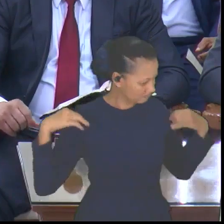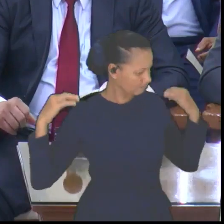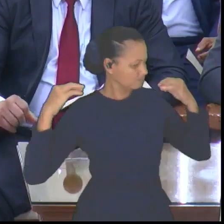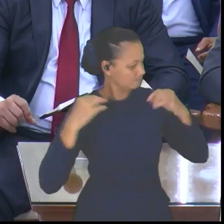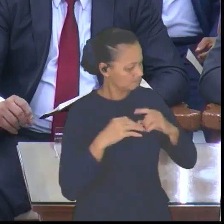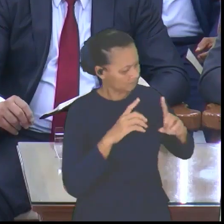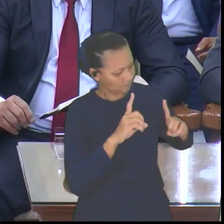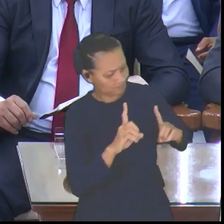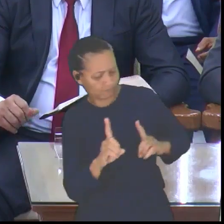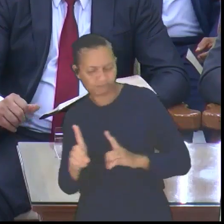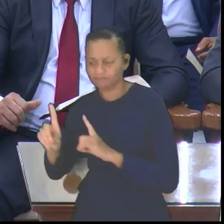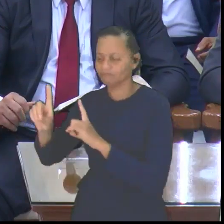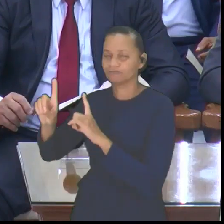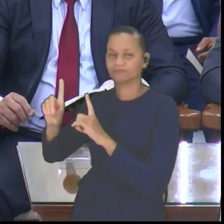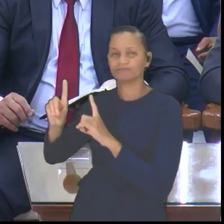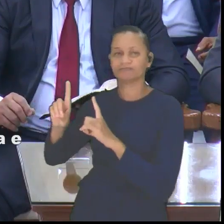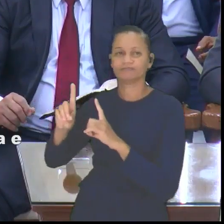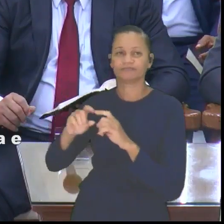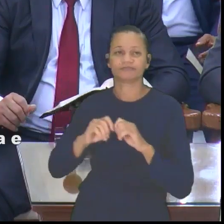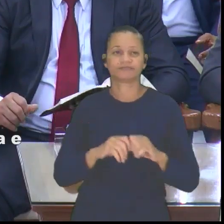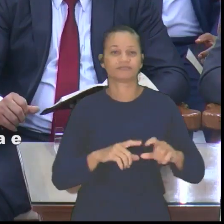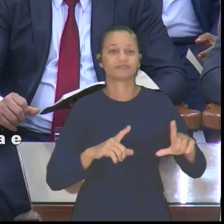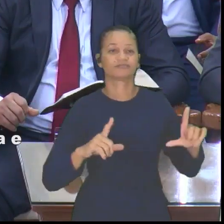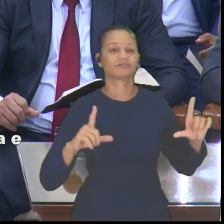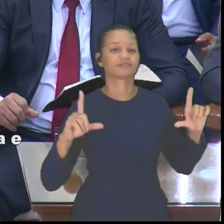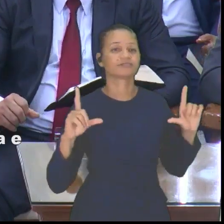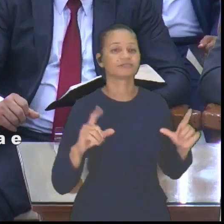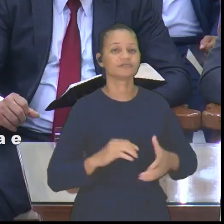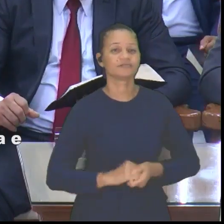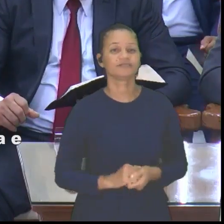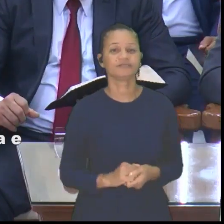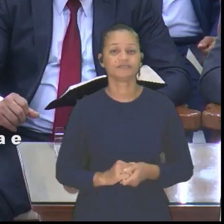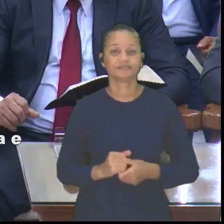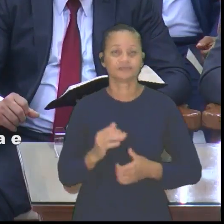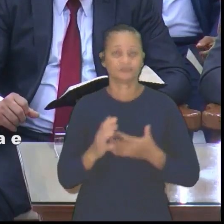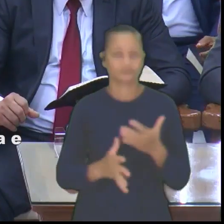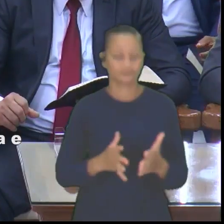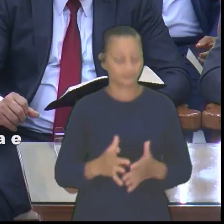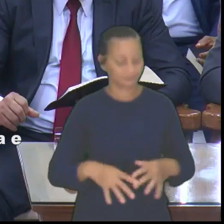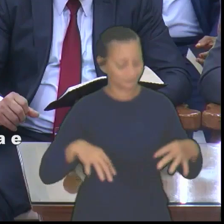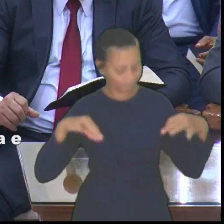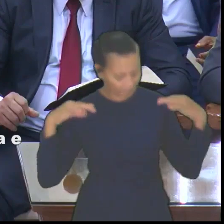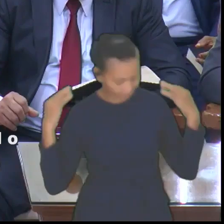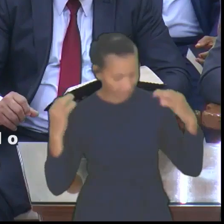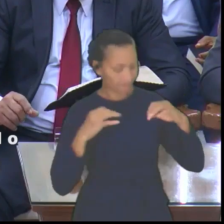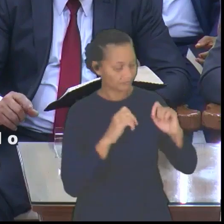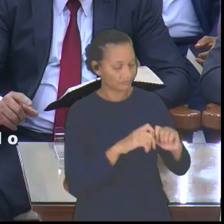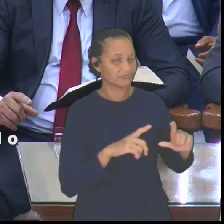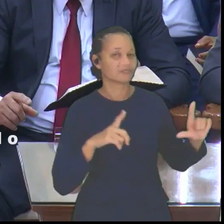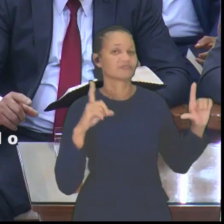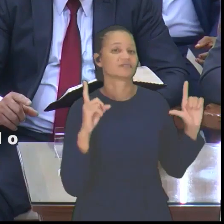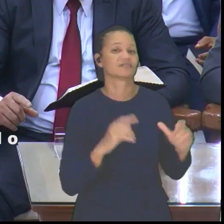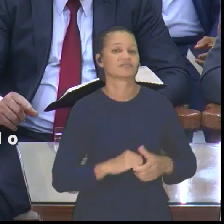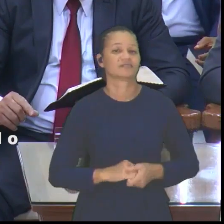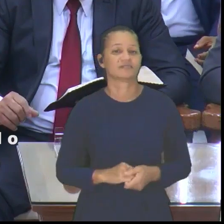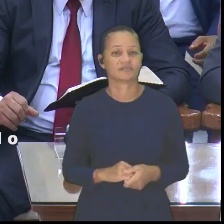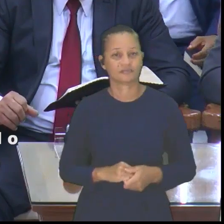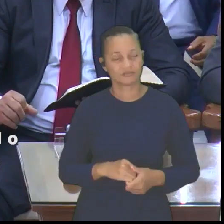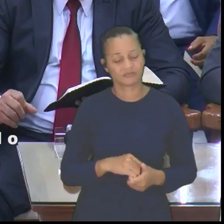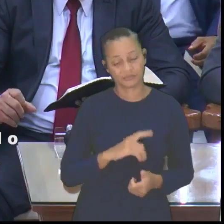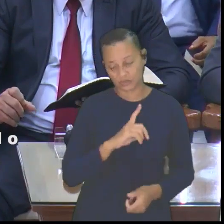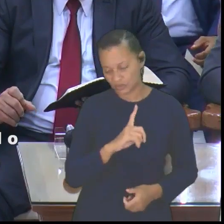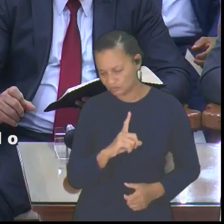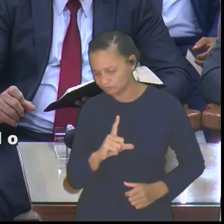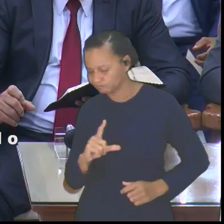segue. Aí, bota a tela próxima. E disse-lhe mais: lança a capa e segue. Bota outra tela. E saindo